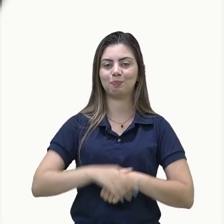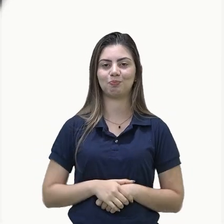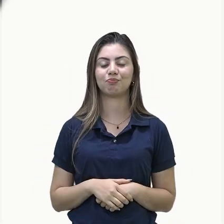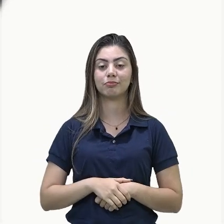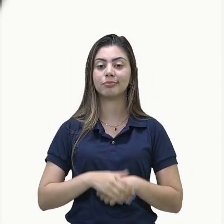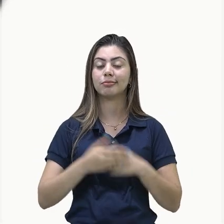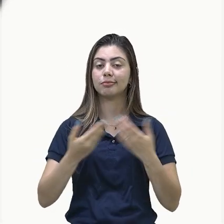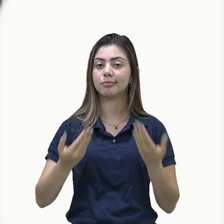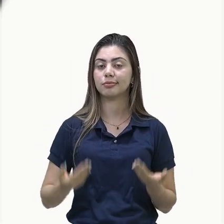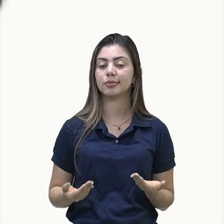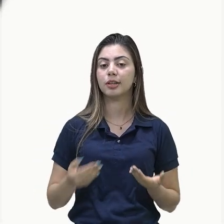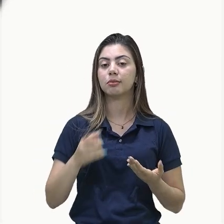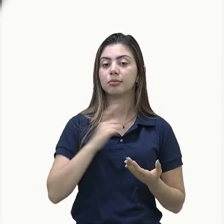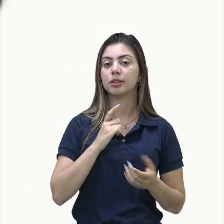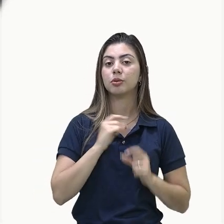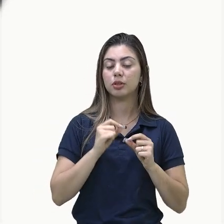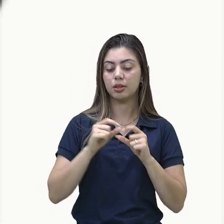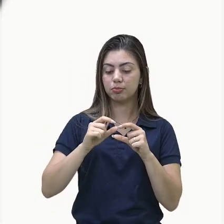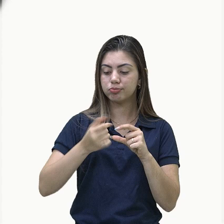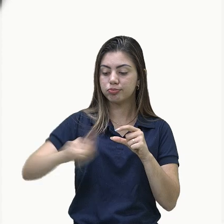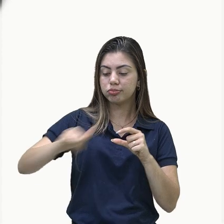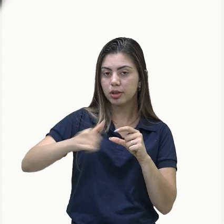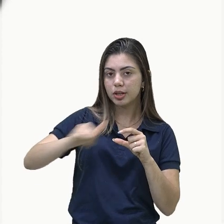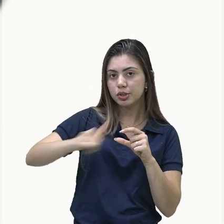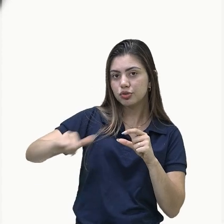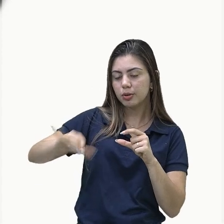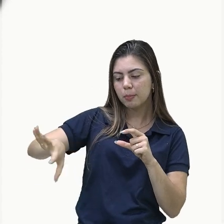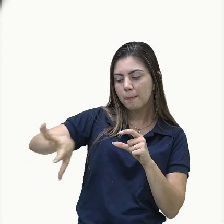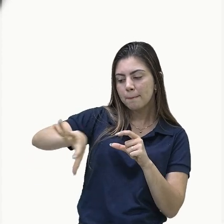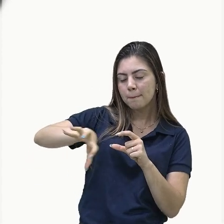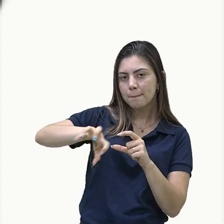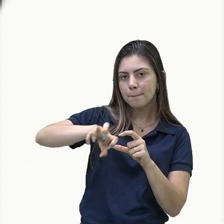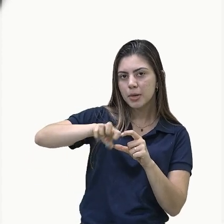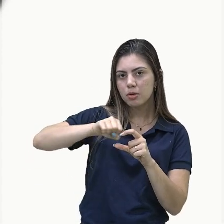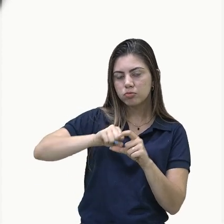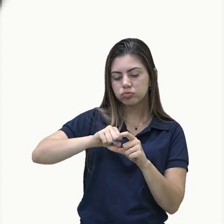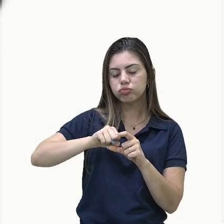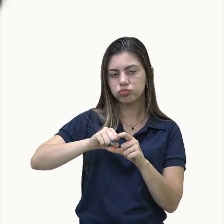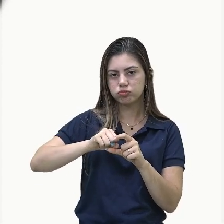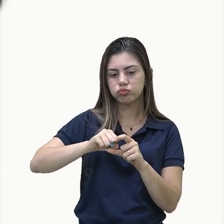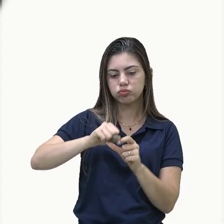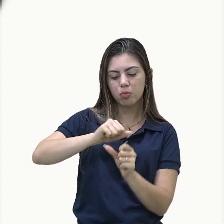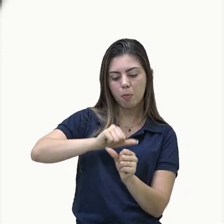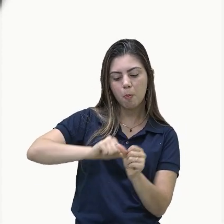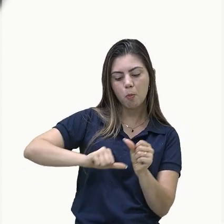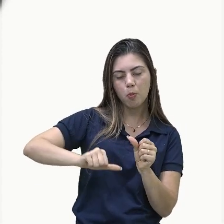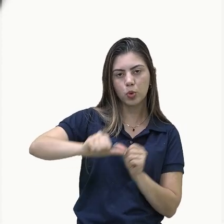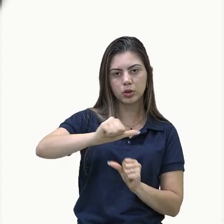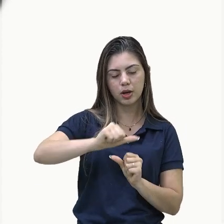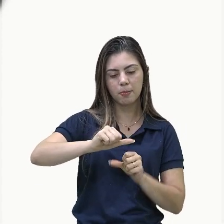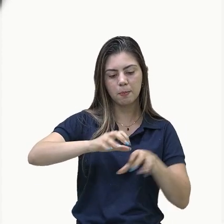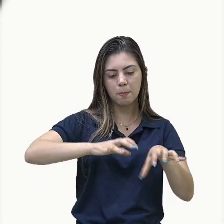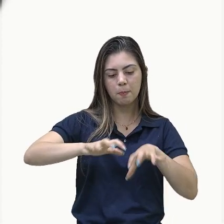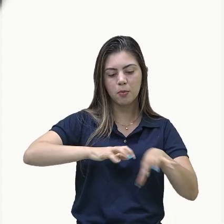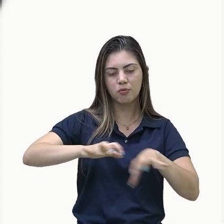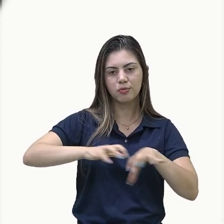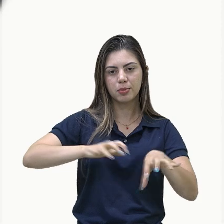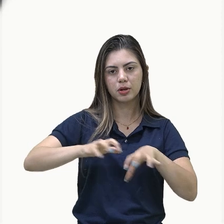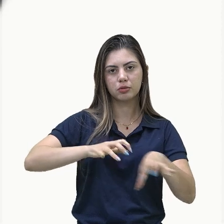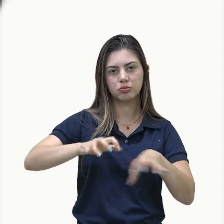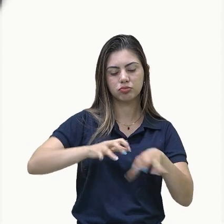vai transformar então essa energia elétrica em energia mecânica para mover as hélices